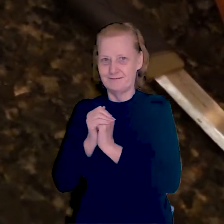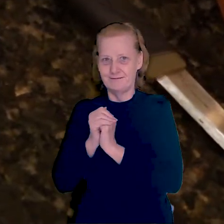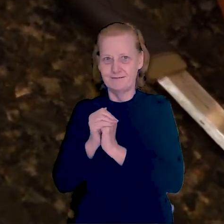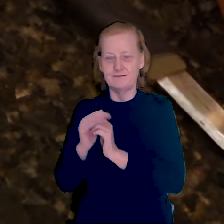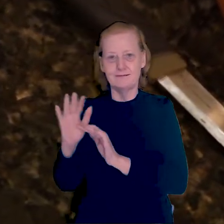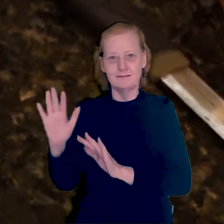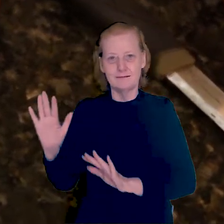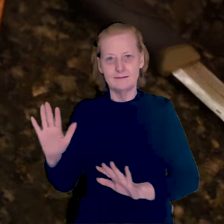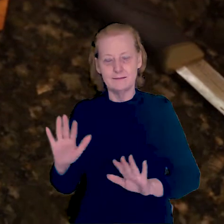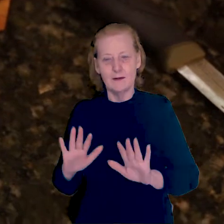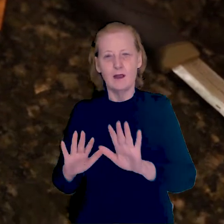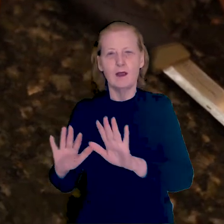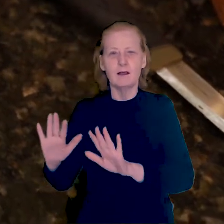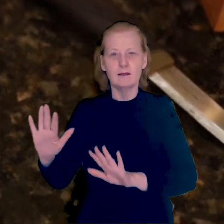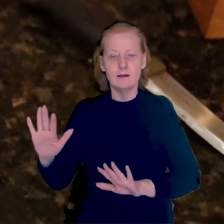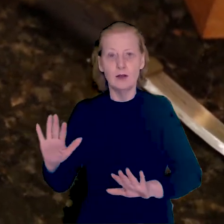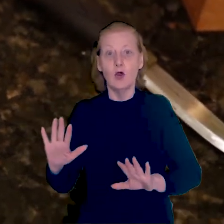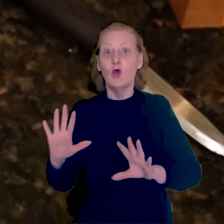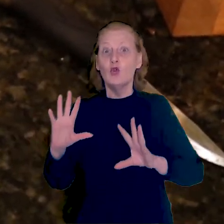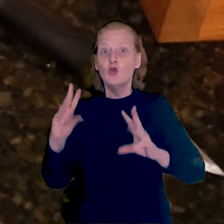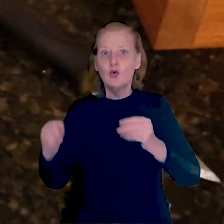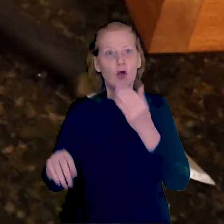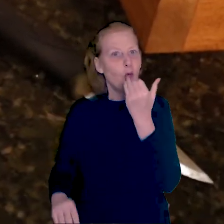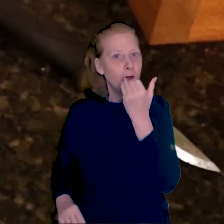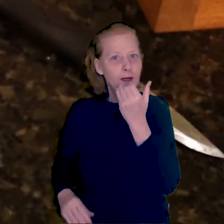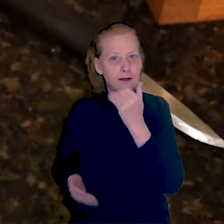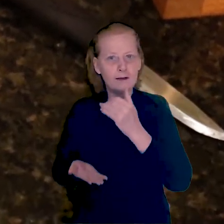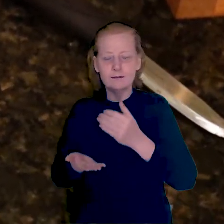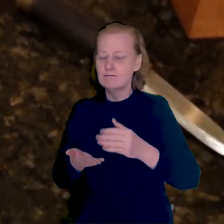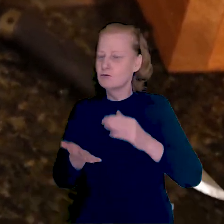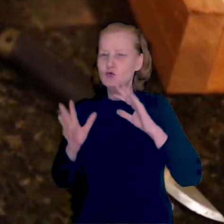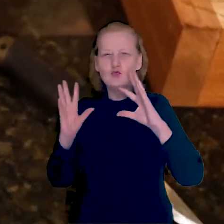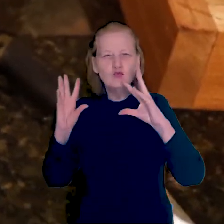A gente vai tentar retirar toda a alimentação, tudo.